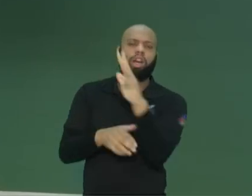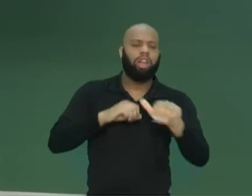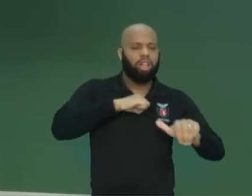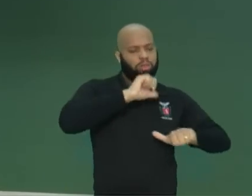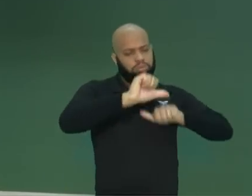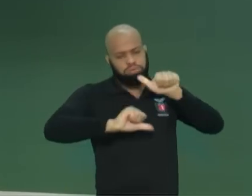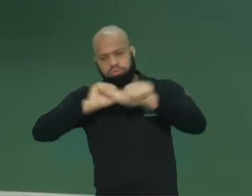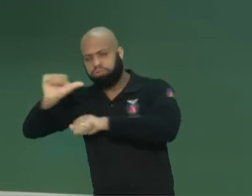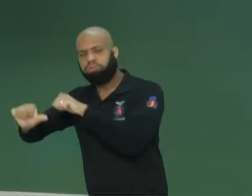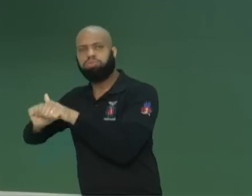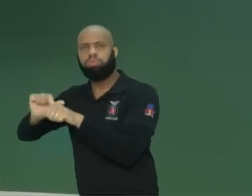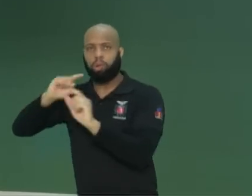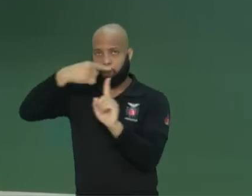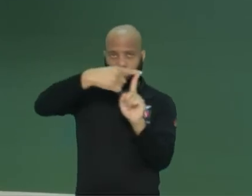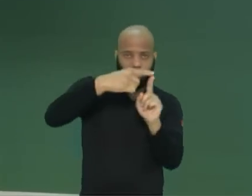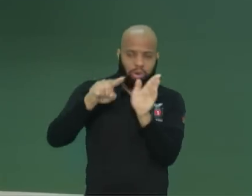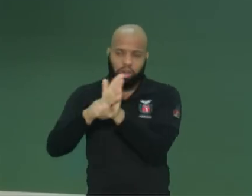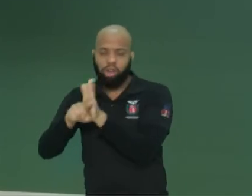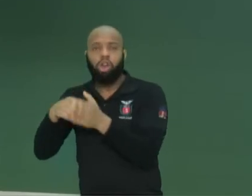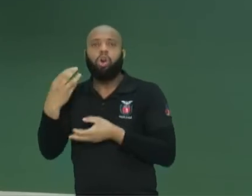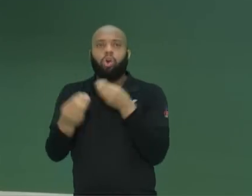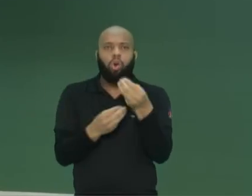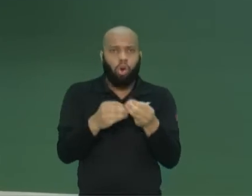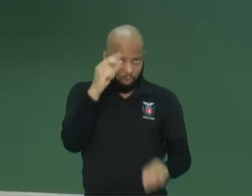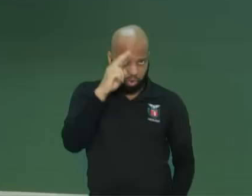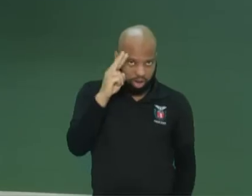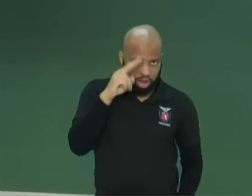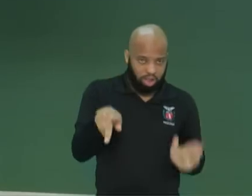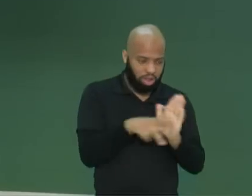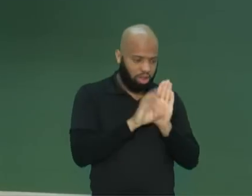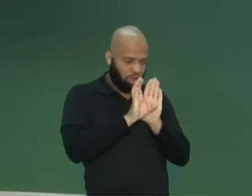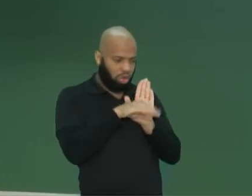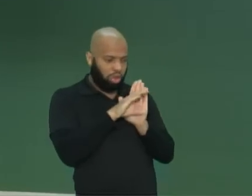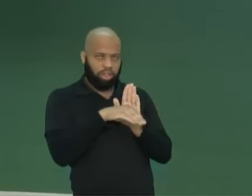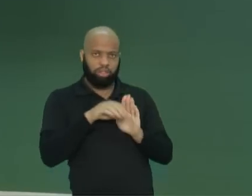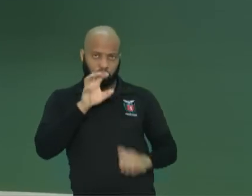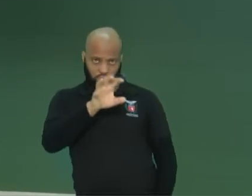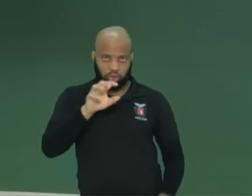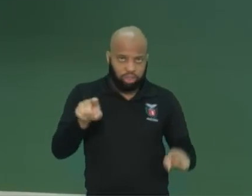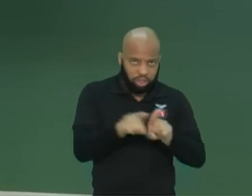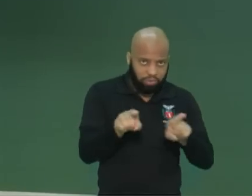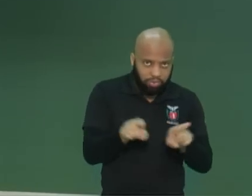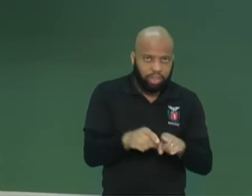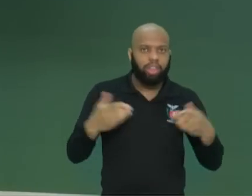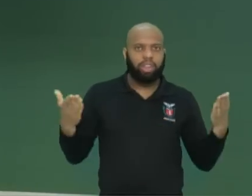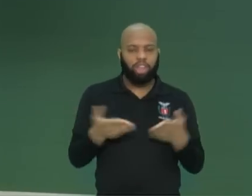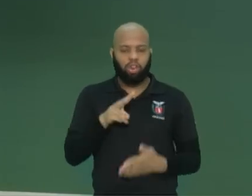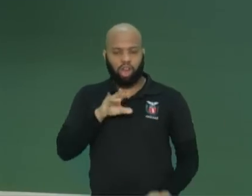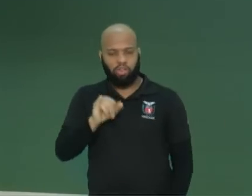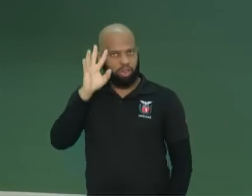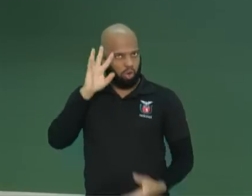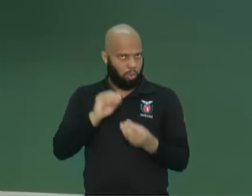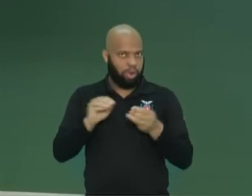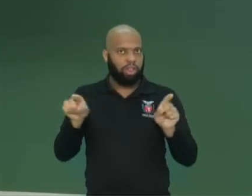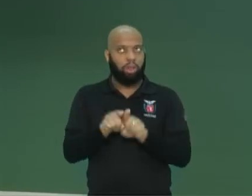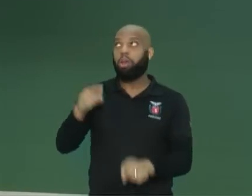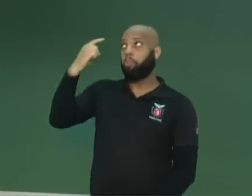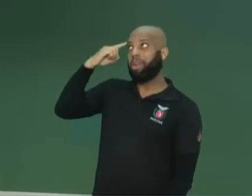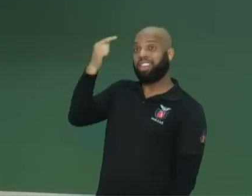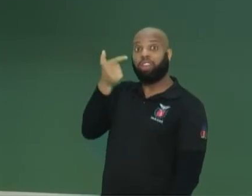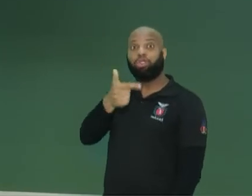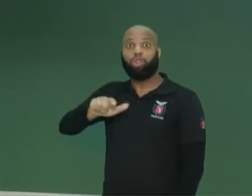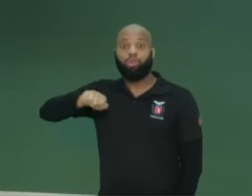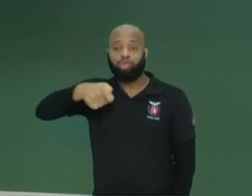ali? São positivas, são negativas? Lembram lá do conceito de impacto ambiental? Então vamos entender ali e repensar um